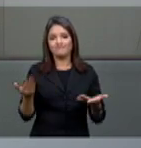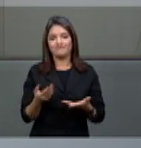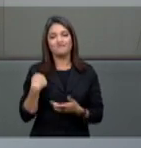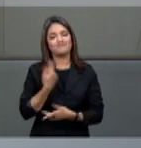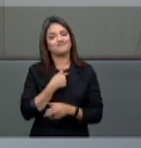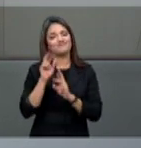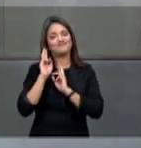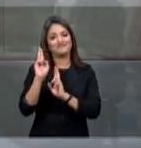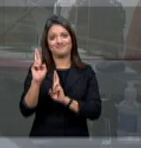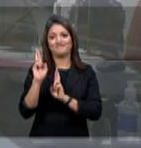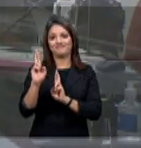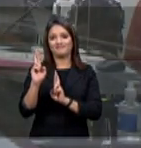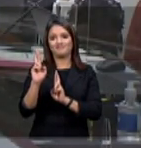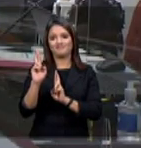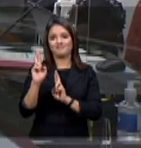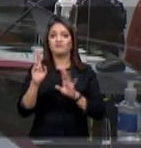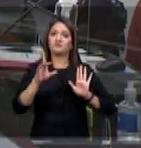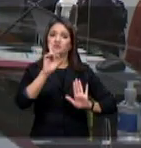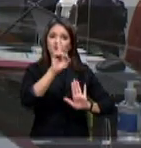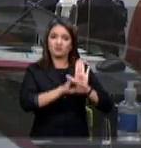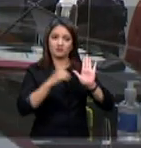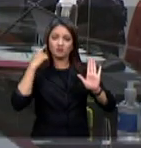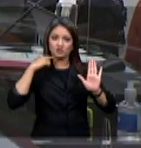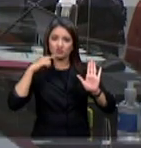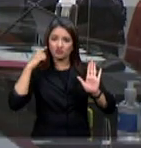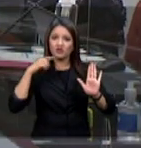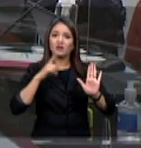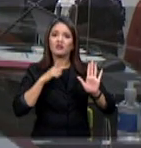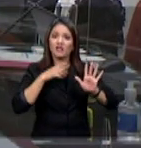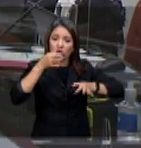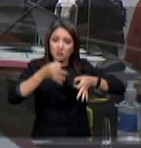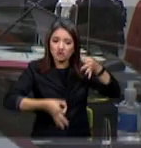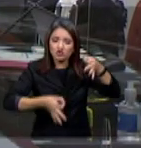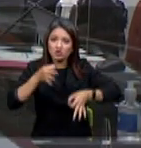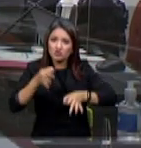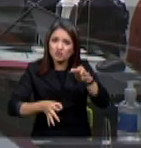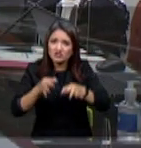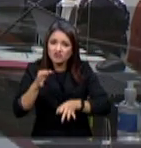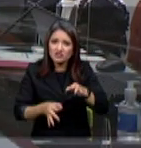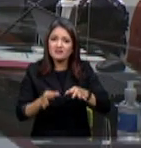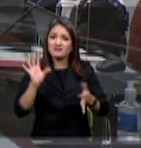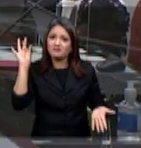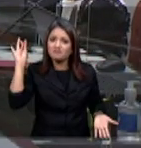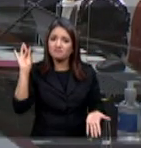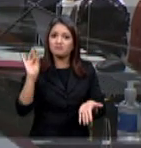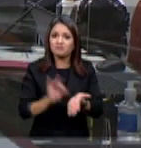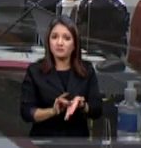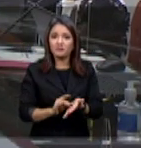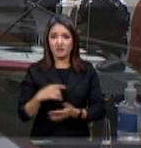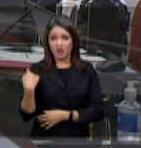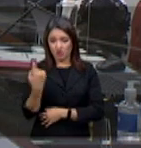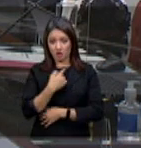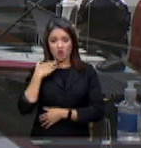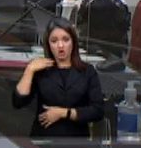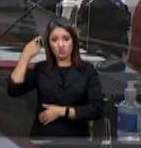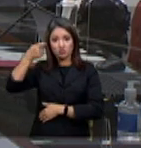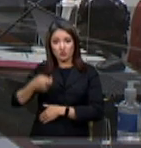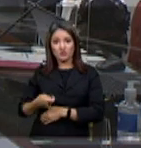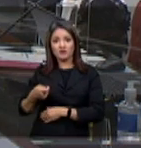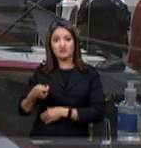esperamos mesmo que no direito se tem a ideia de justiça que prevalece na sociedade e que nós juízes